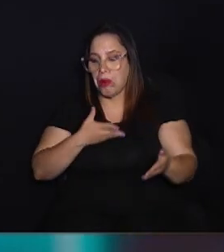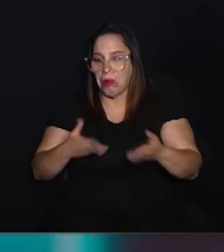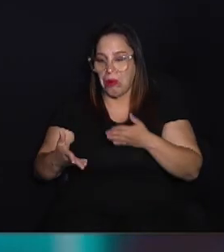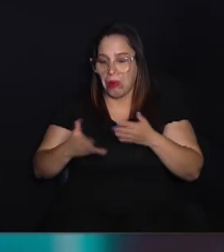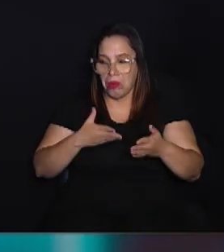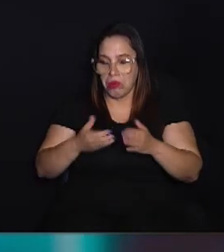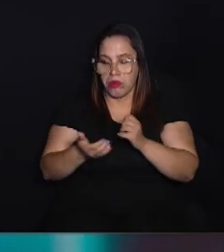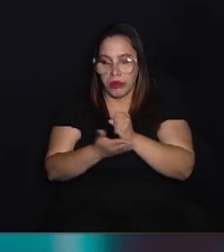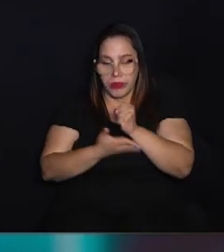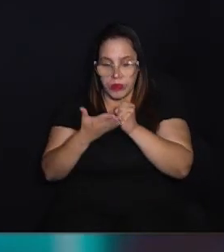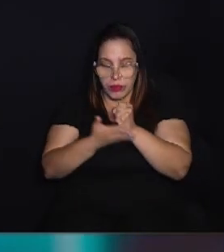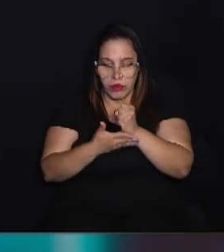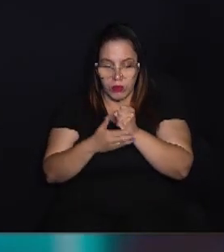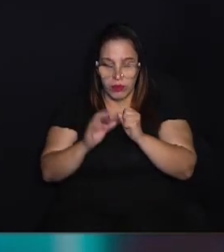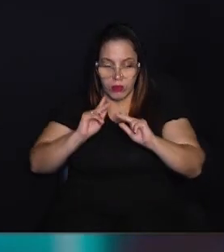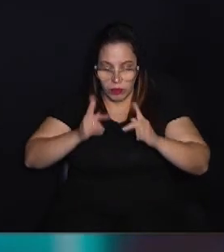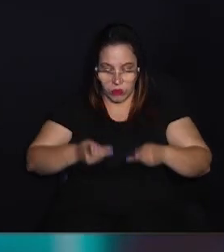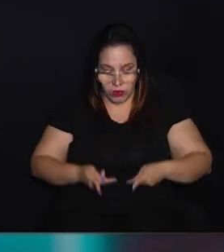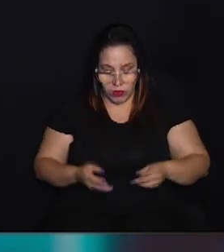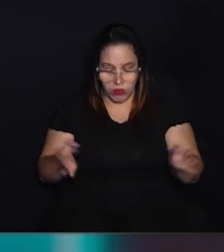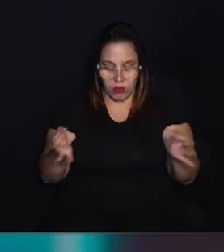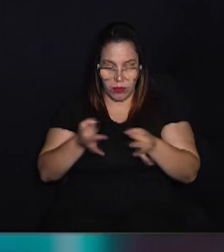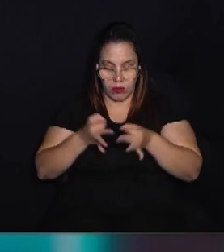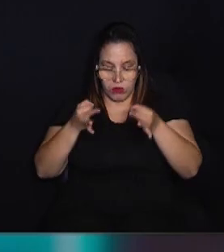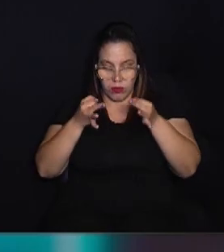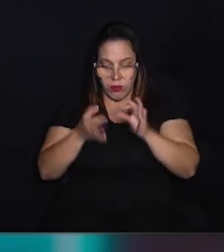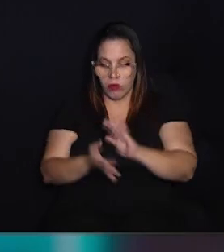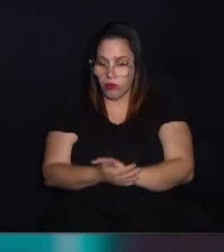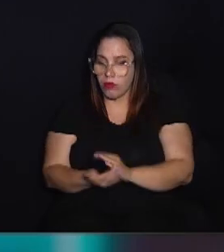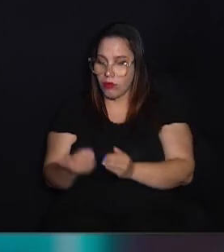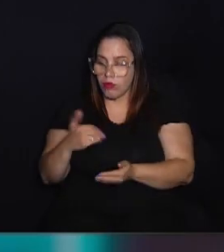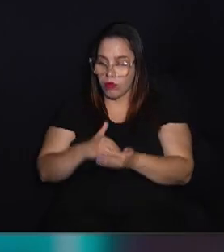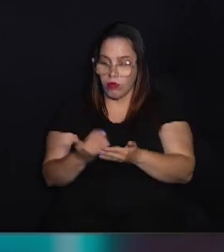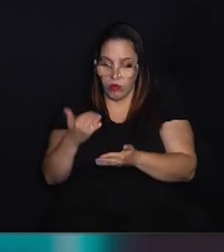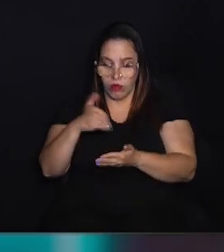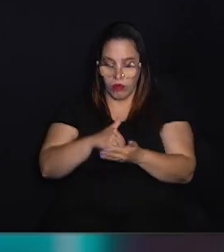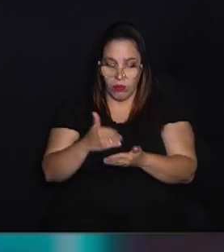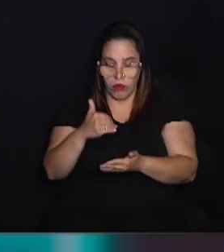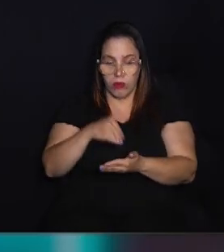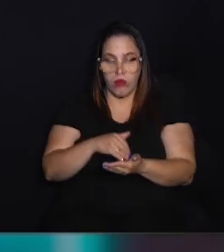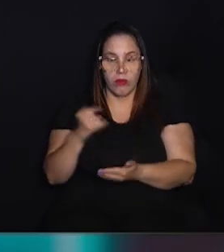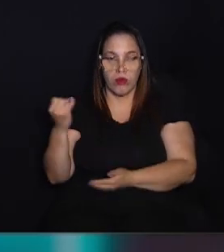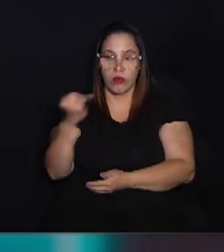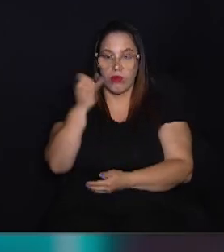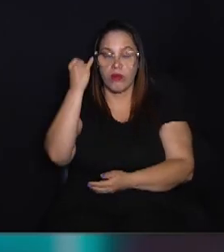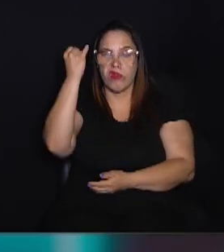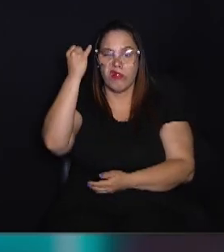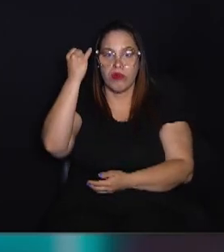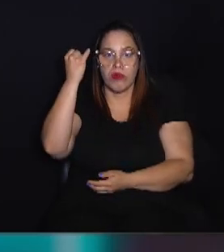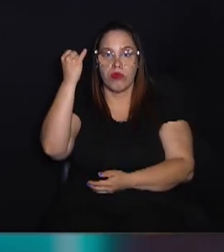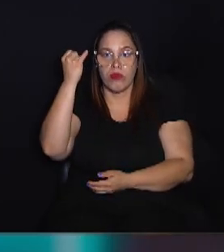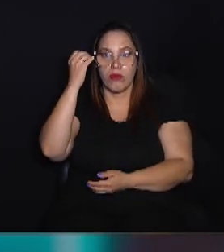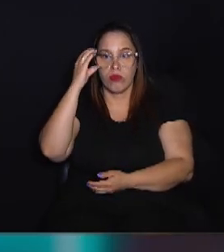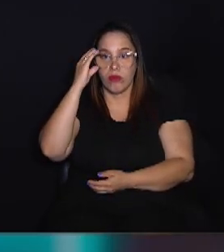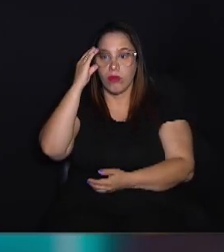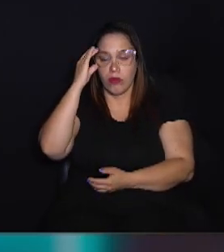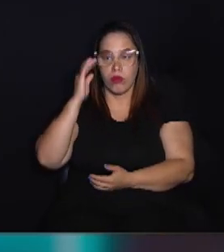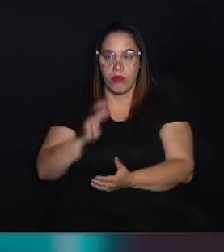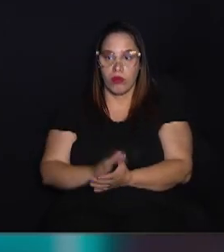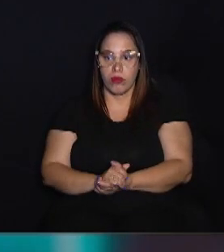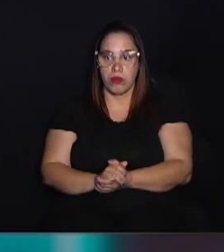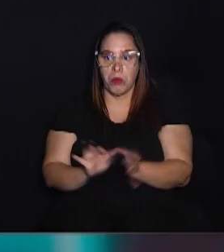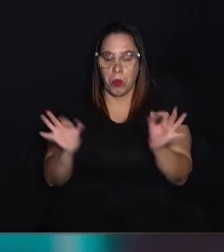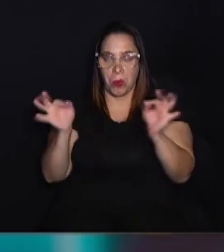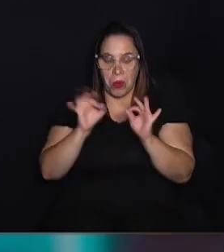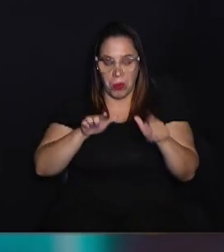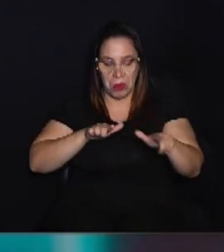atenção básica de forma humanizada e qualificada, que vem vindo numa ascendente importante, fruto do excelente